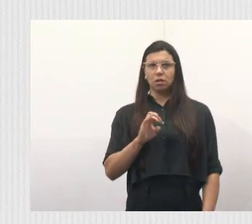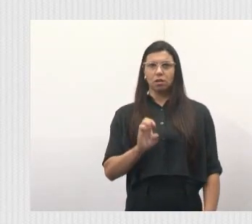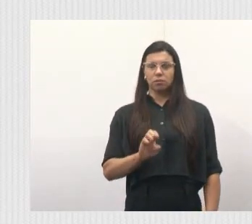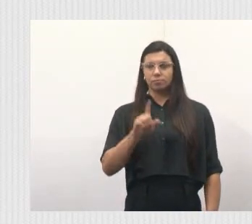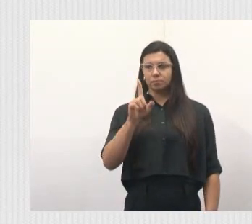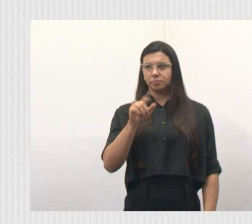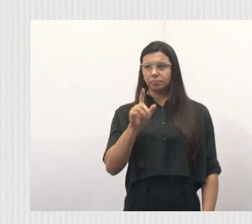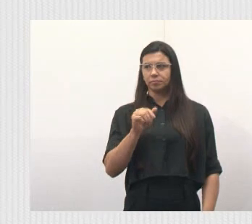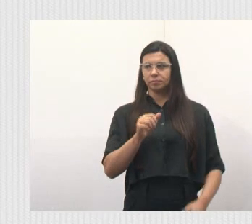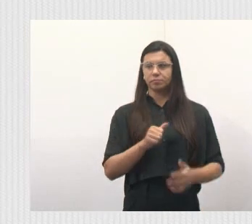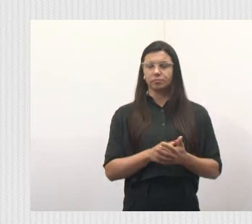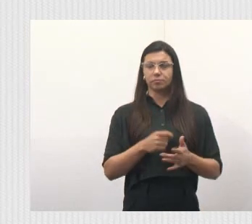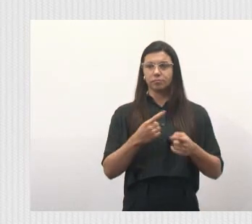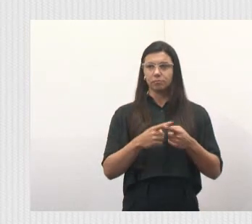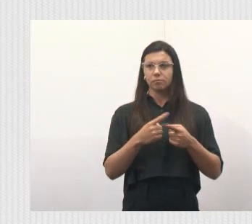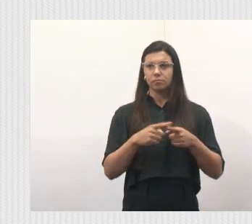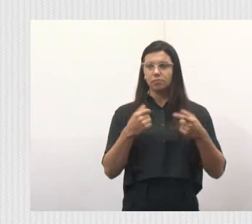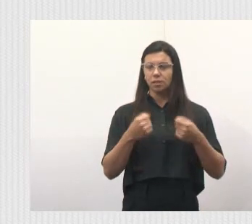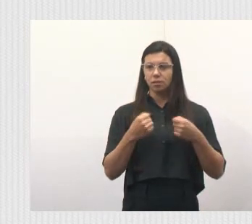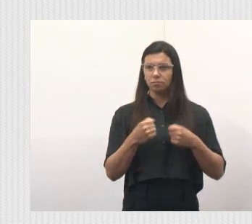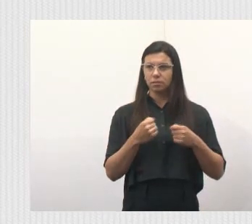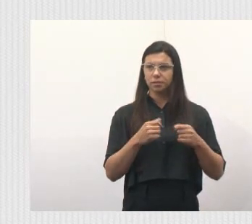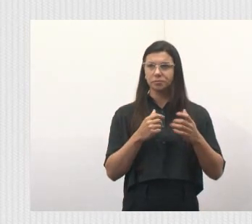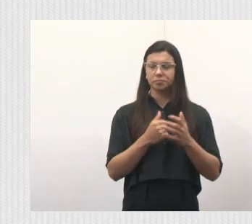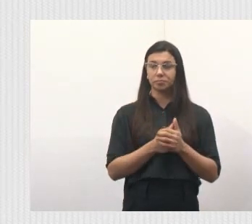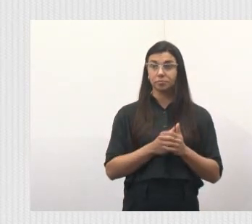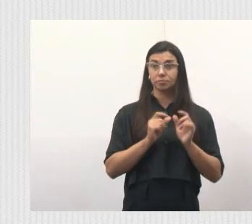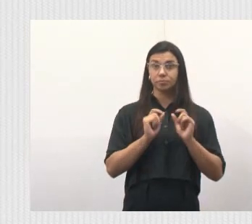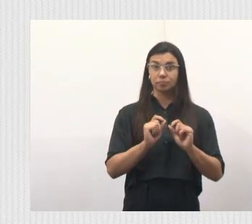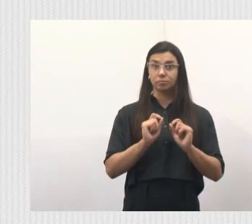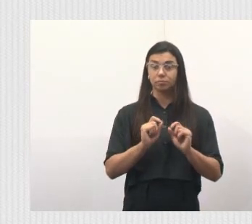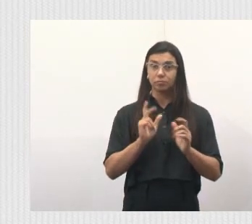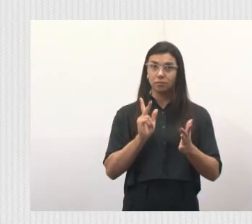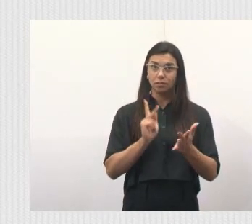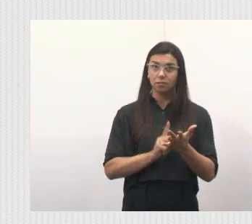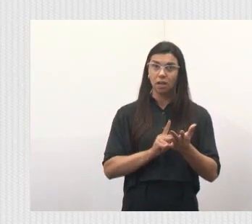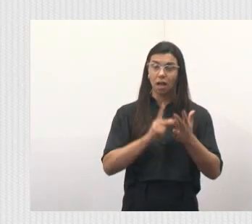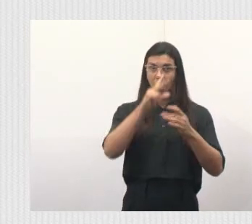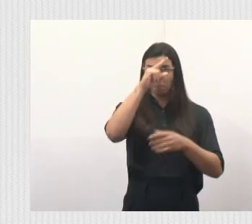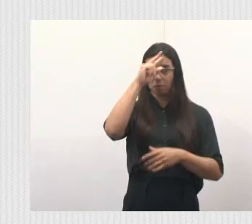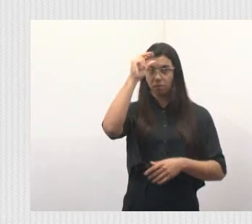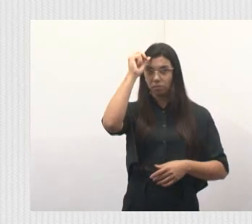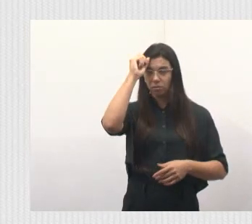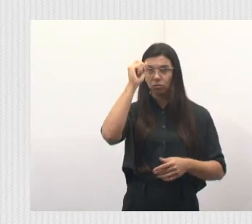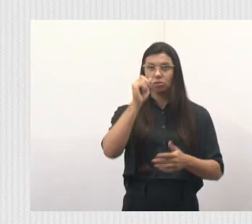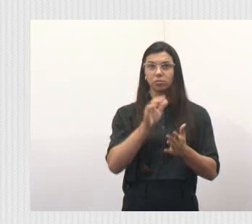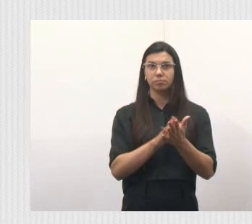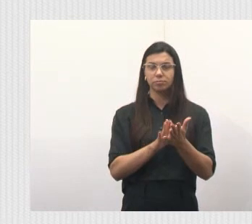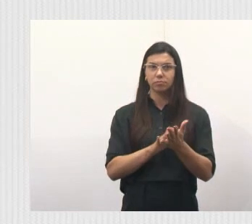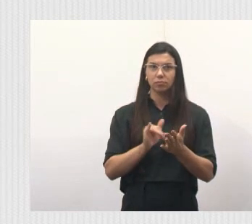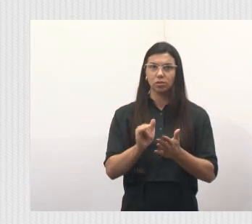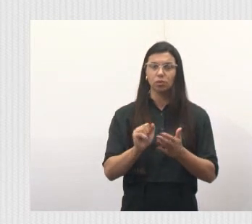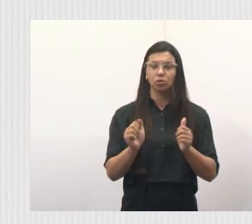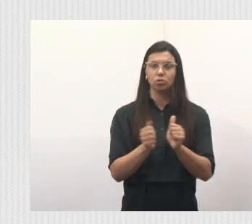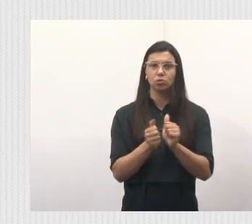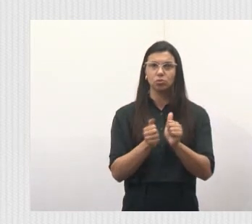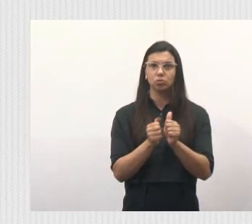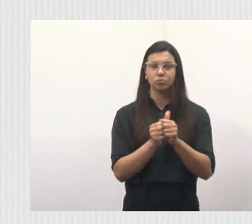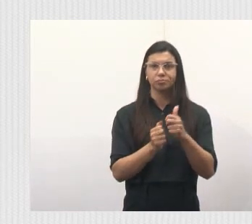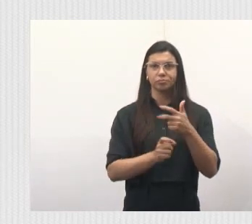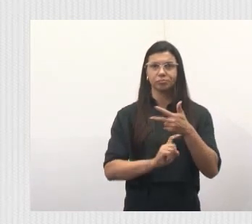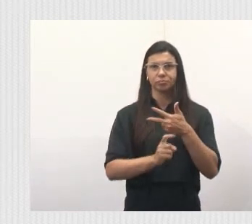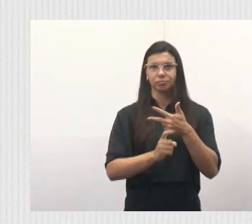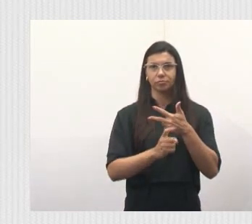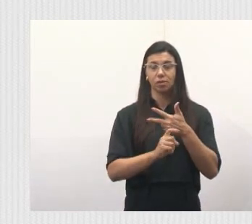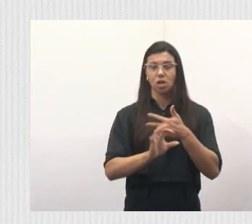do Centro Especializado em Reabilitação de Jacareí. Na verdade, a Prefeitura de Jacareí, através do Executivo,